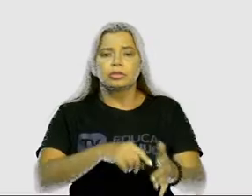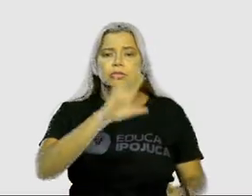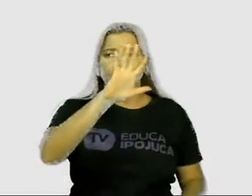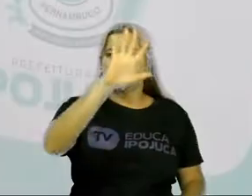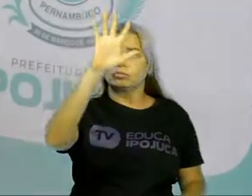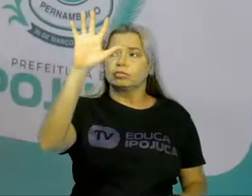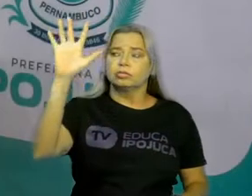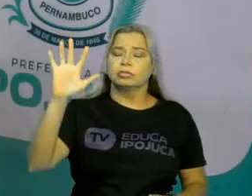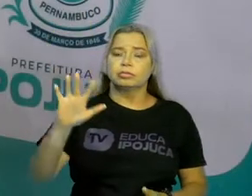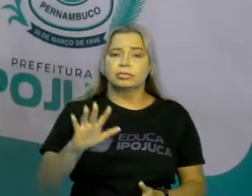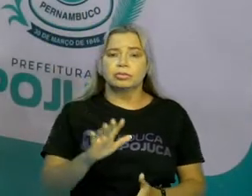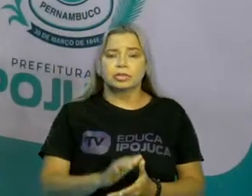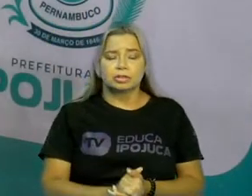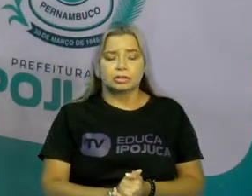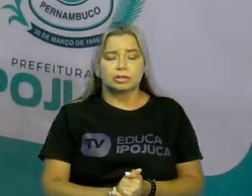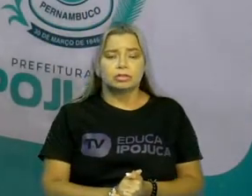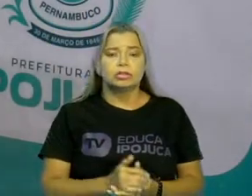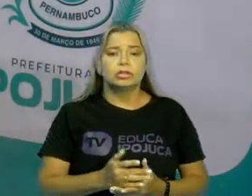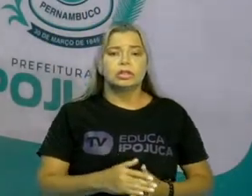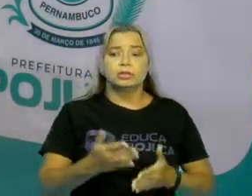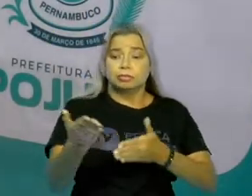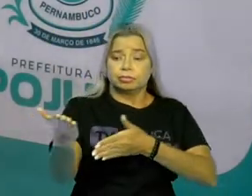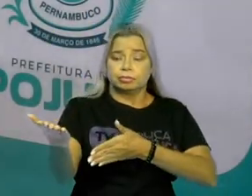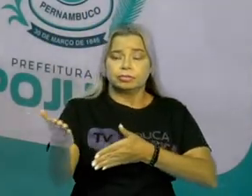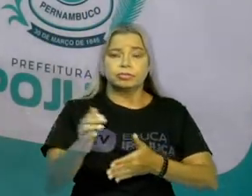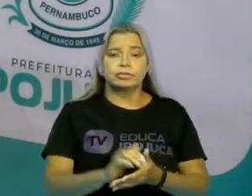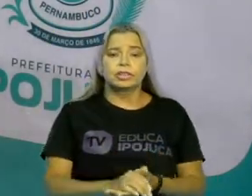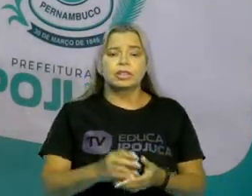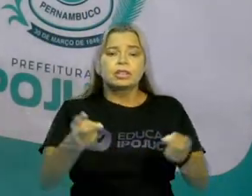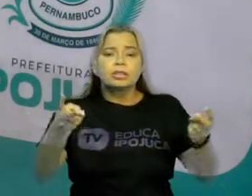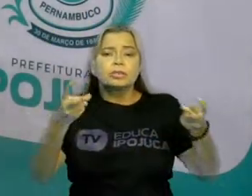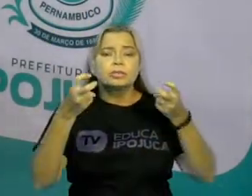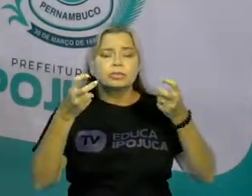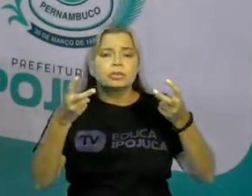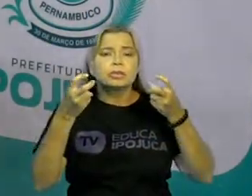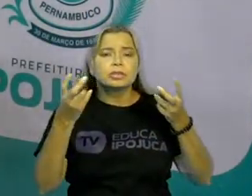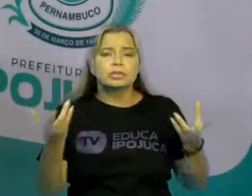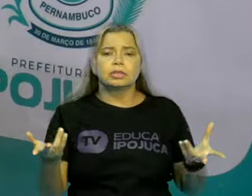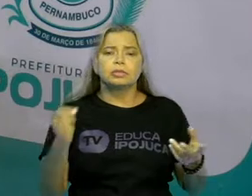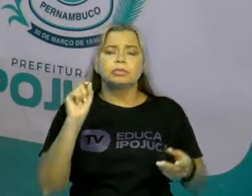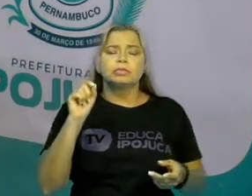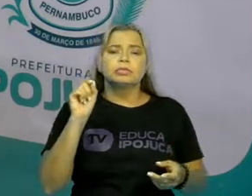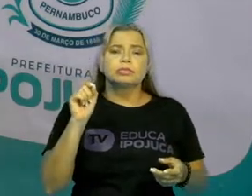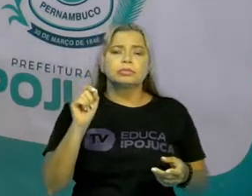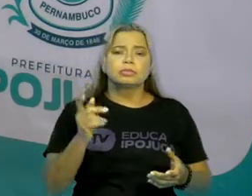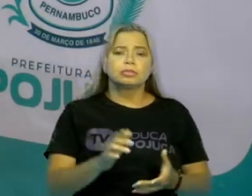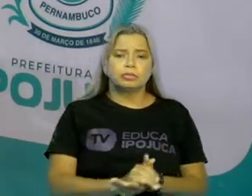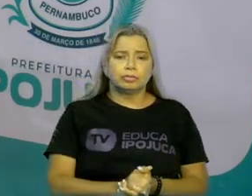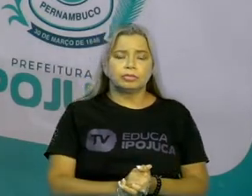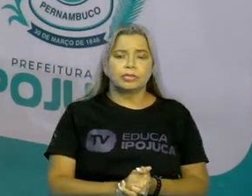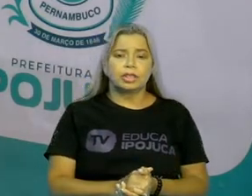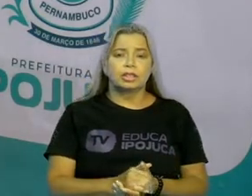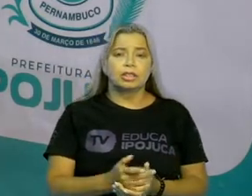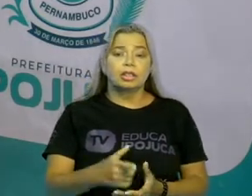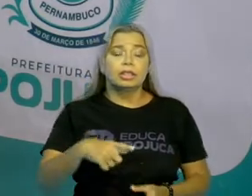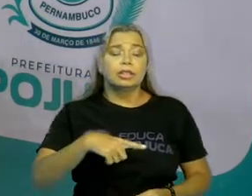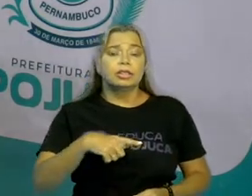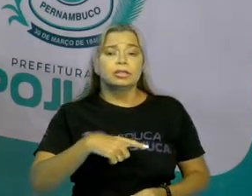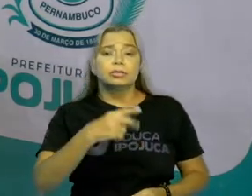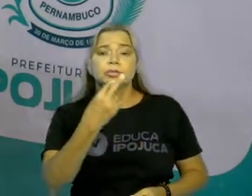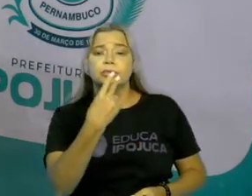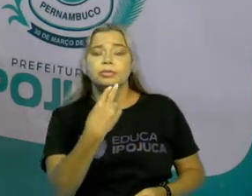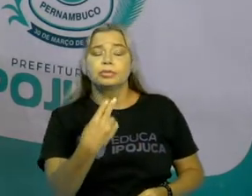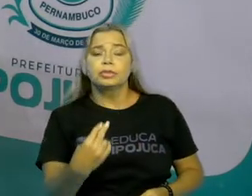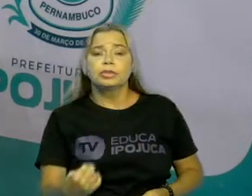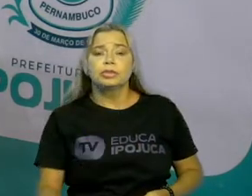né? Que já está a indicação. Mas analisando aqui, a gente percebe o quê? Por ter uma linguagem visual, porque